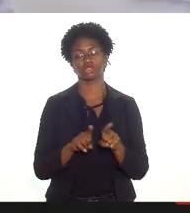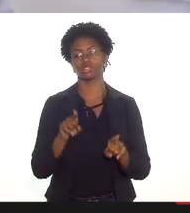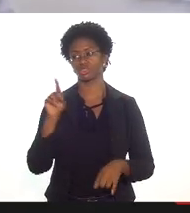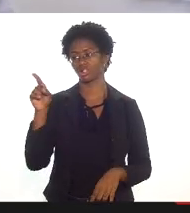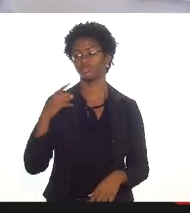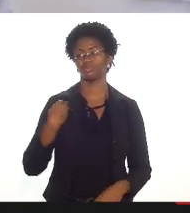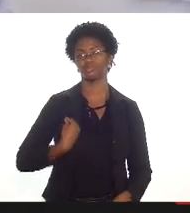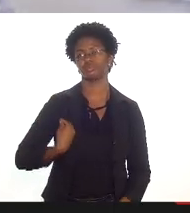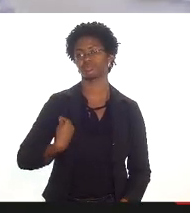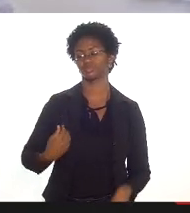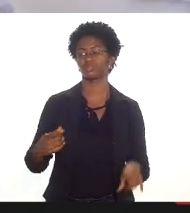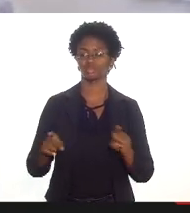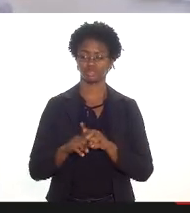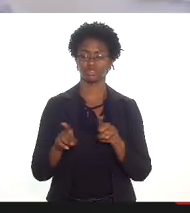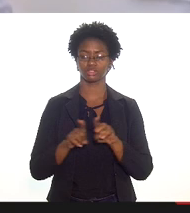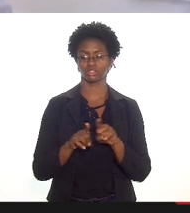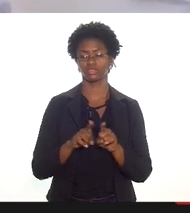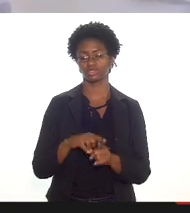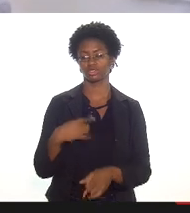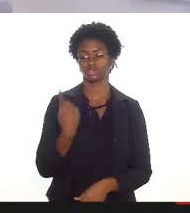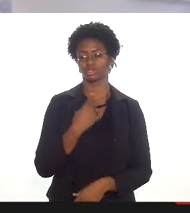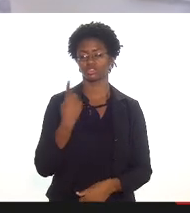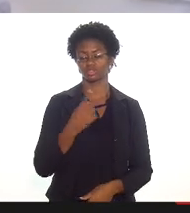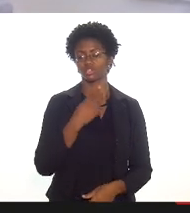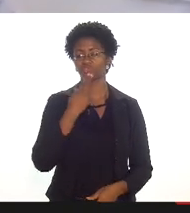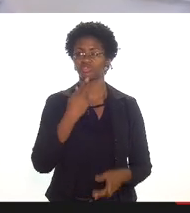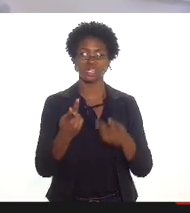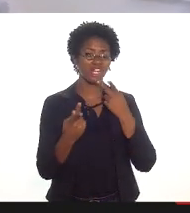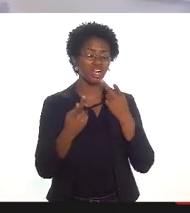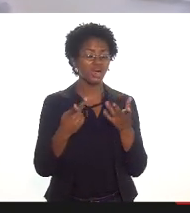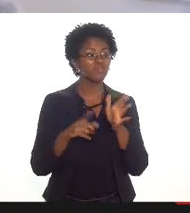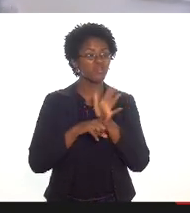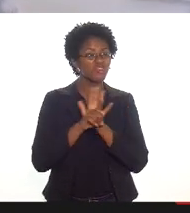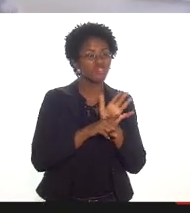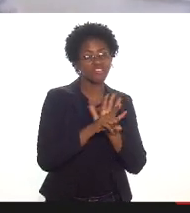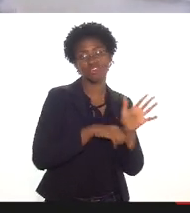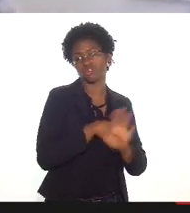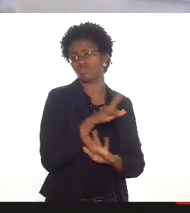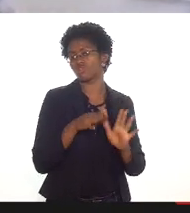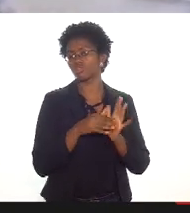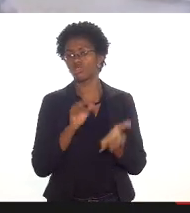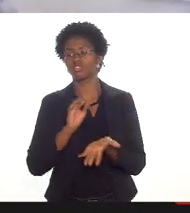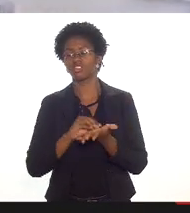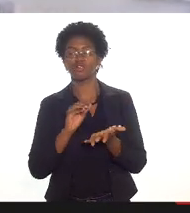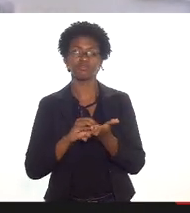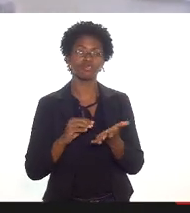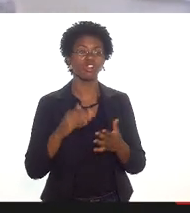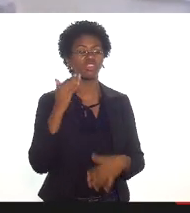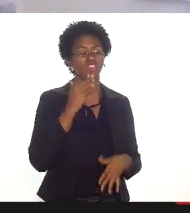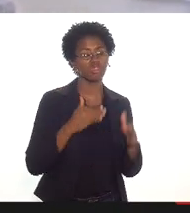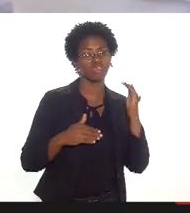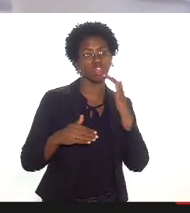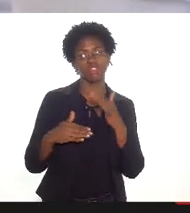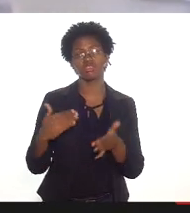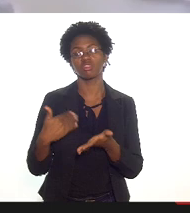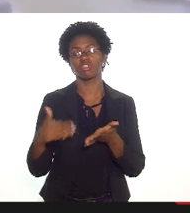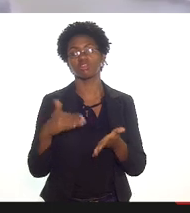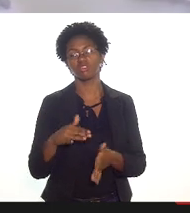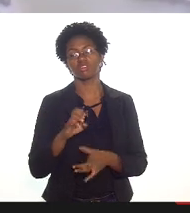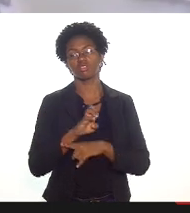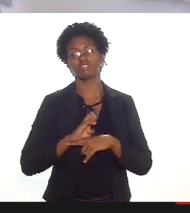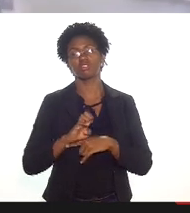dessa comissão especial, que muito levantamos das irregularidades, todas as irregularidades cometidas pela Secretaria Estadual de